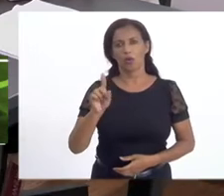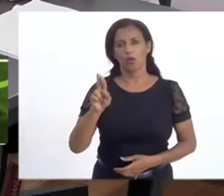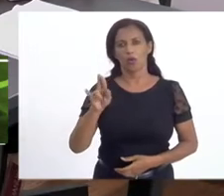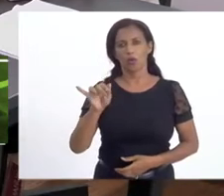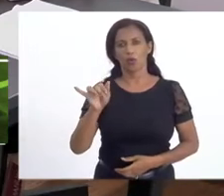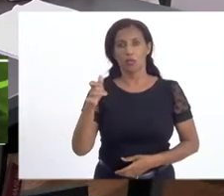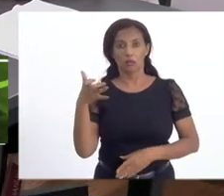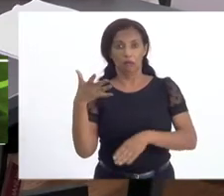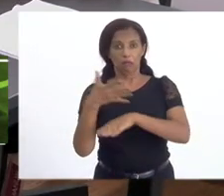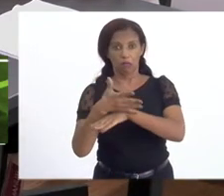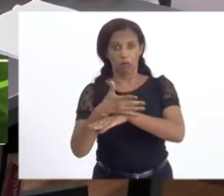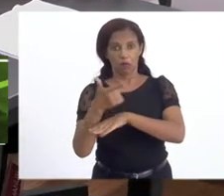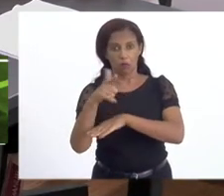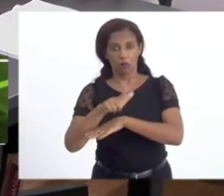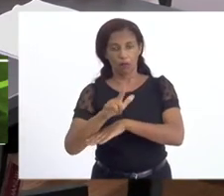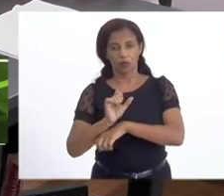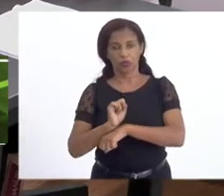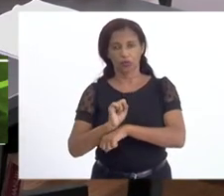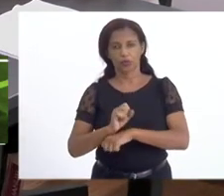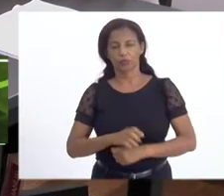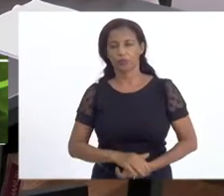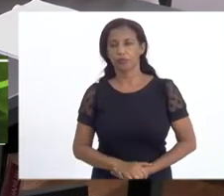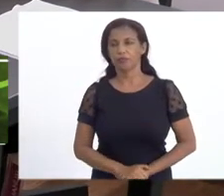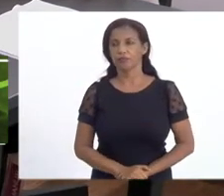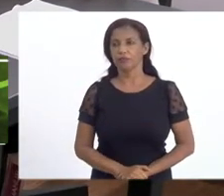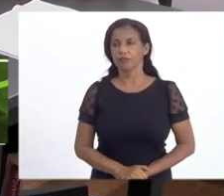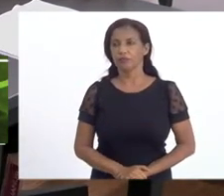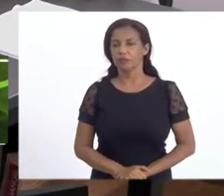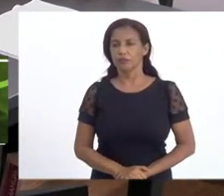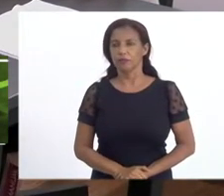Ele está entrando novamente.